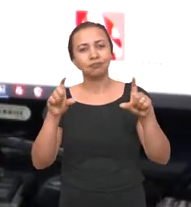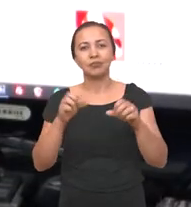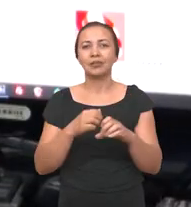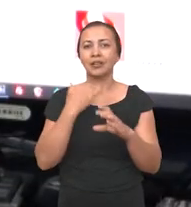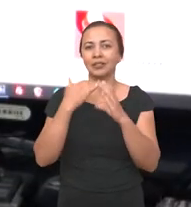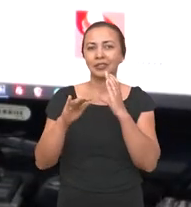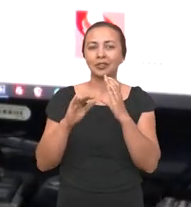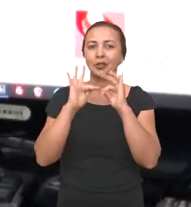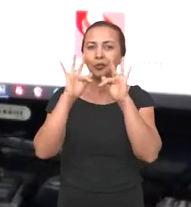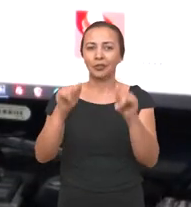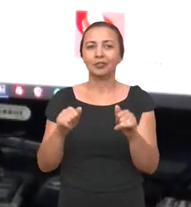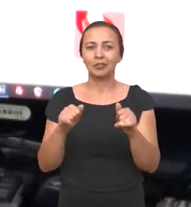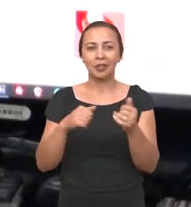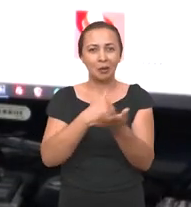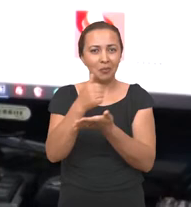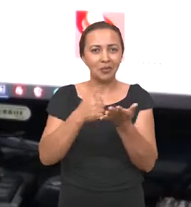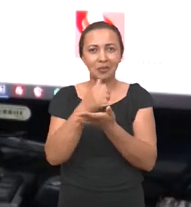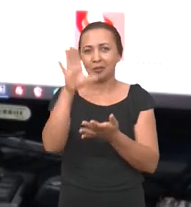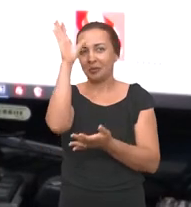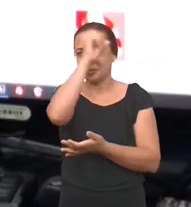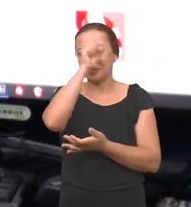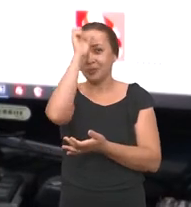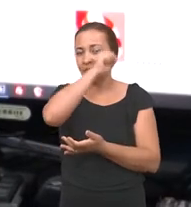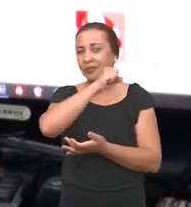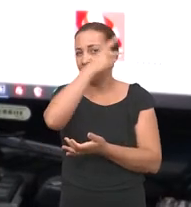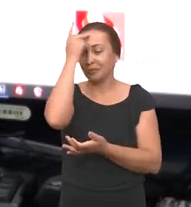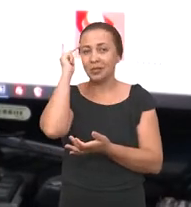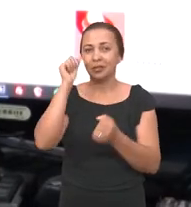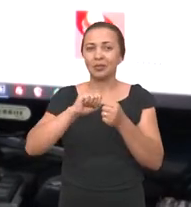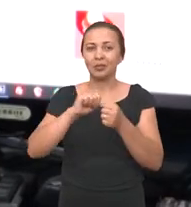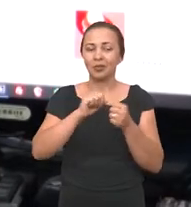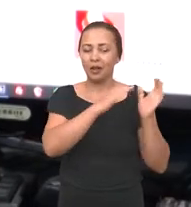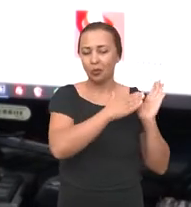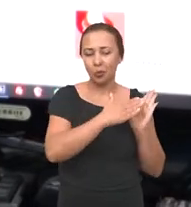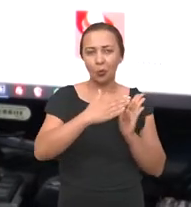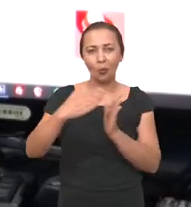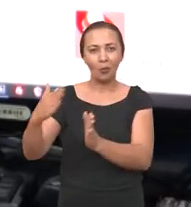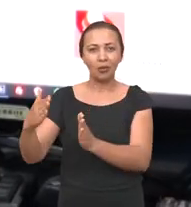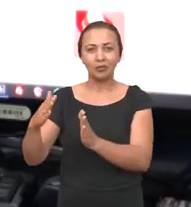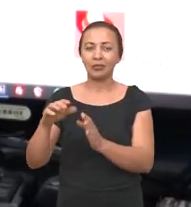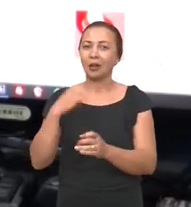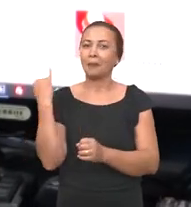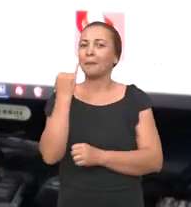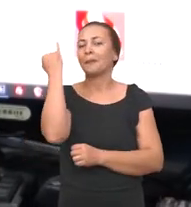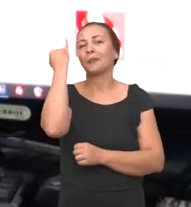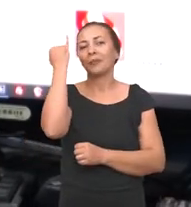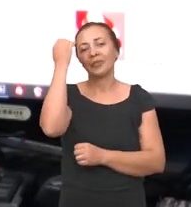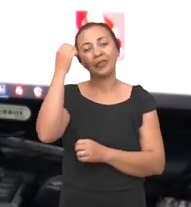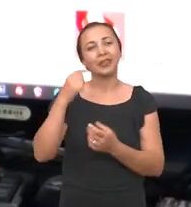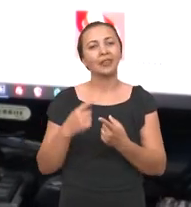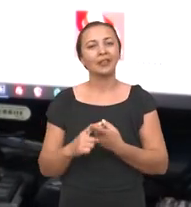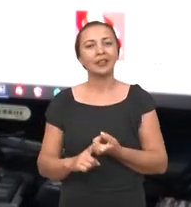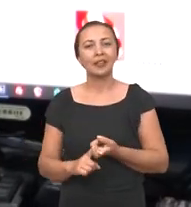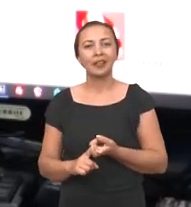jogo, que é basicamente o aprendizado que o jogador fez do início até o fim. É muito importante, é muito